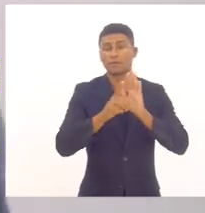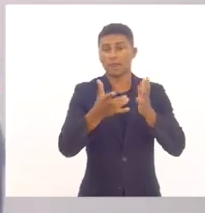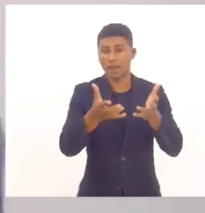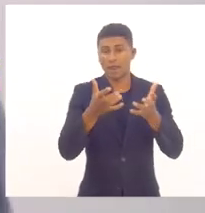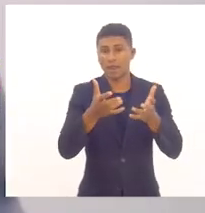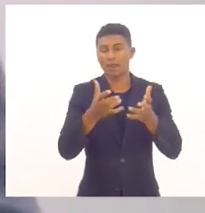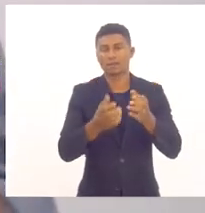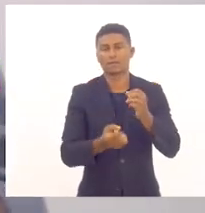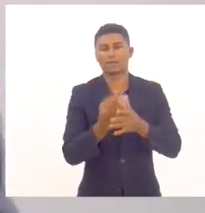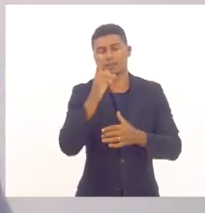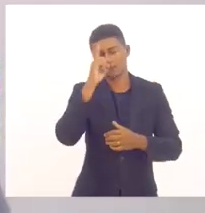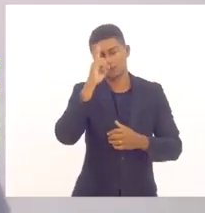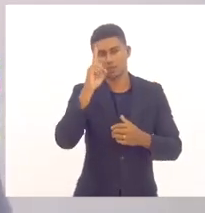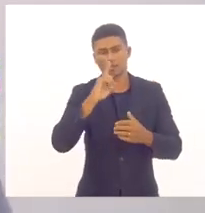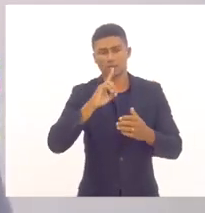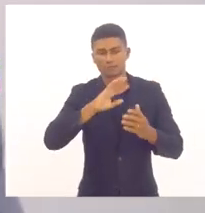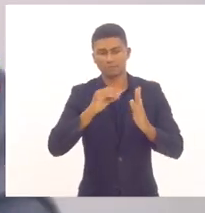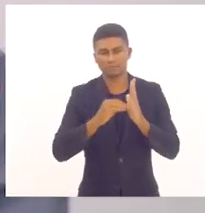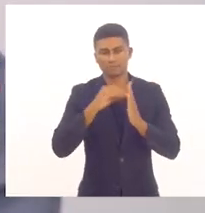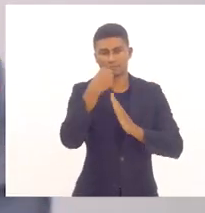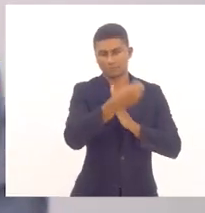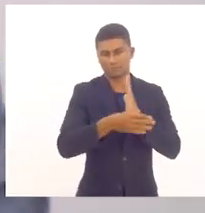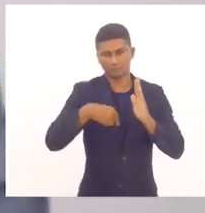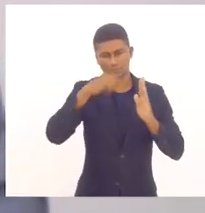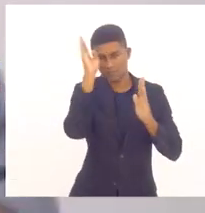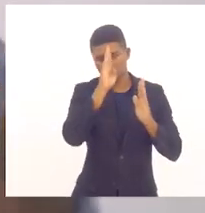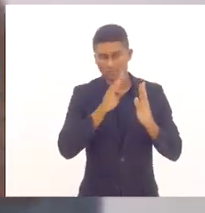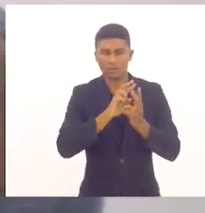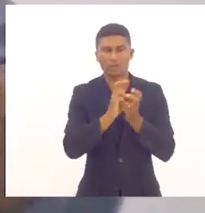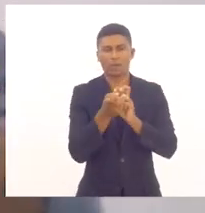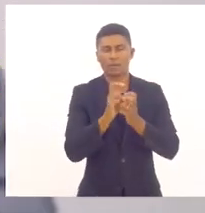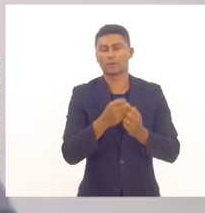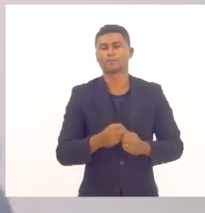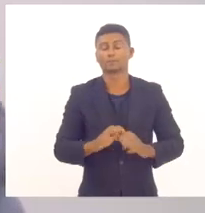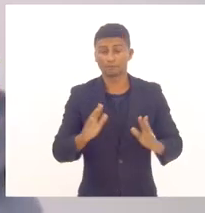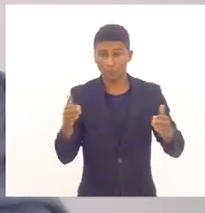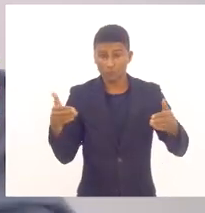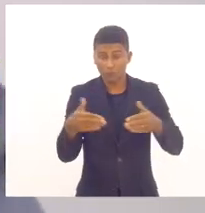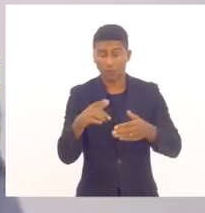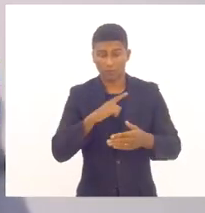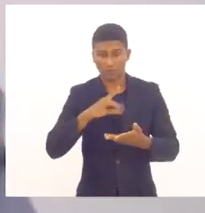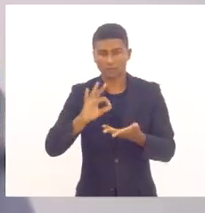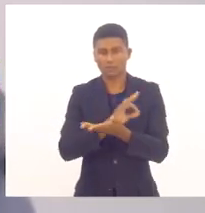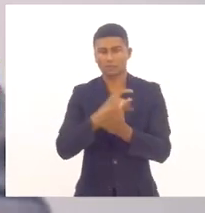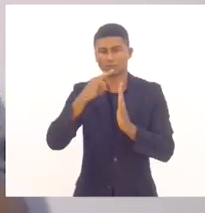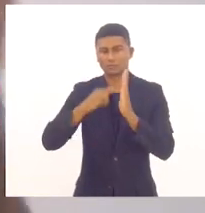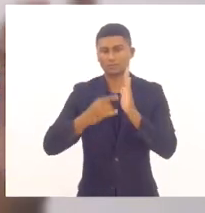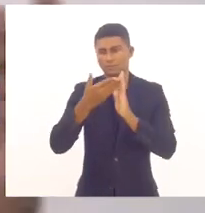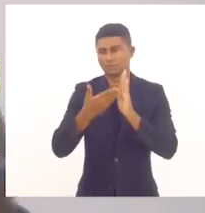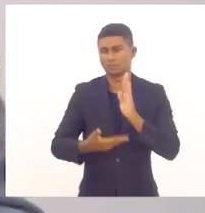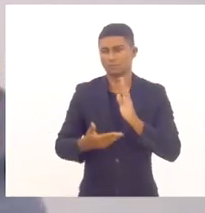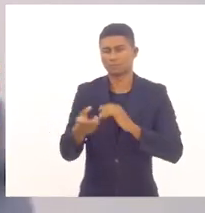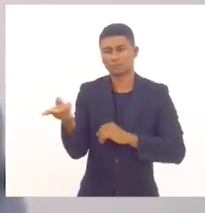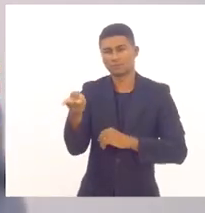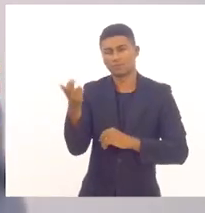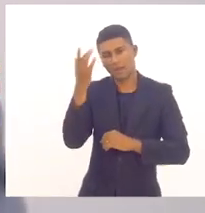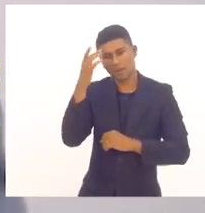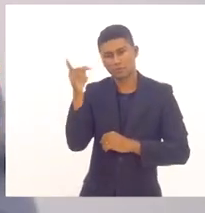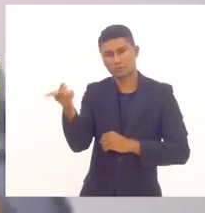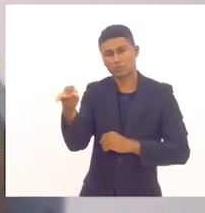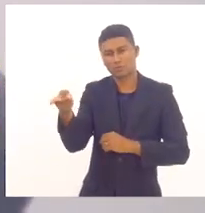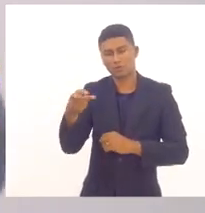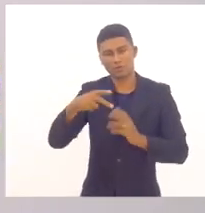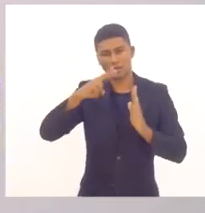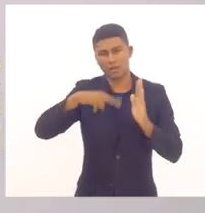da Capoeira. E aí o fórum, que tem aqui inclusive assinatura no documento do mestre Mulato e do Robertinho, talvez eles tenham assinado e não lido,